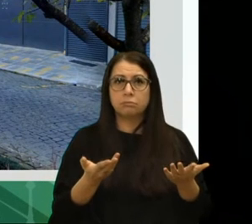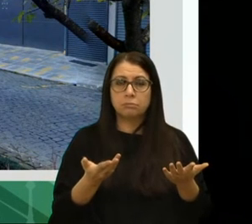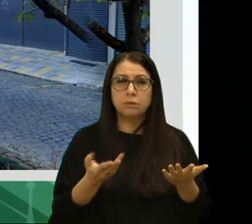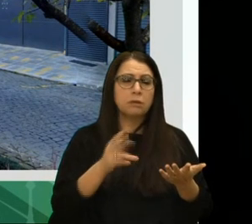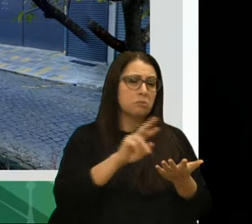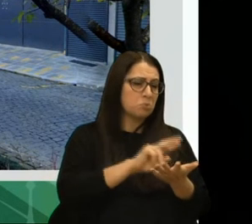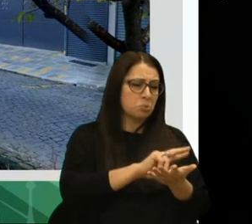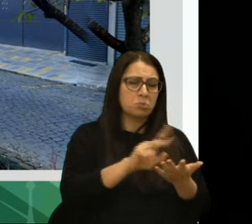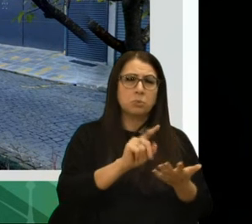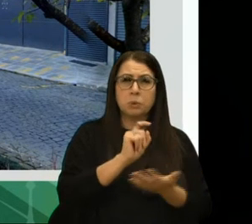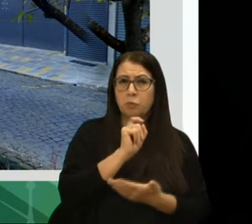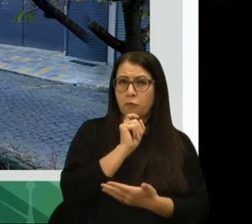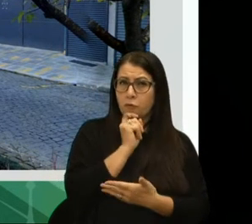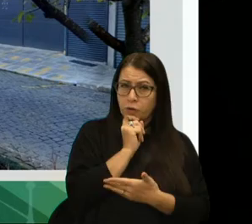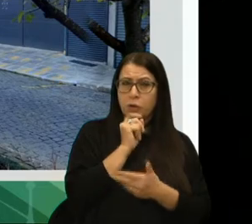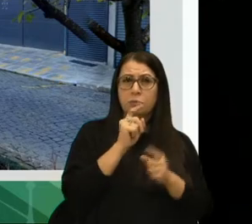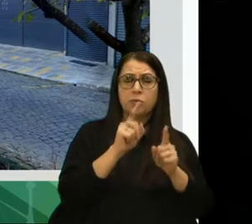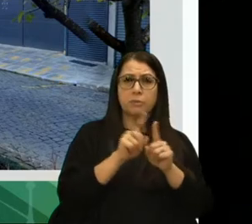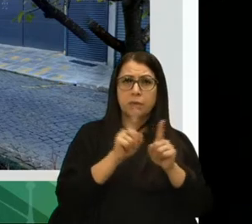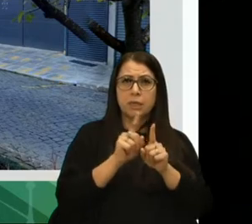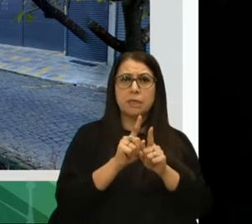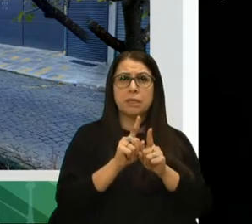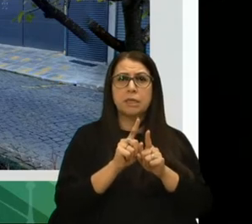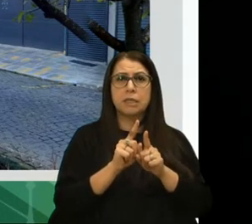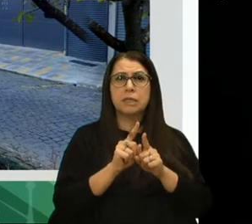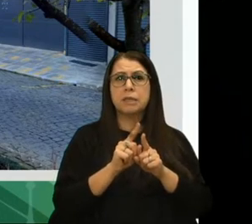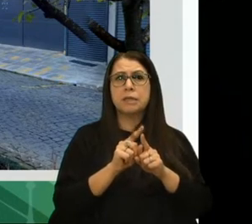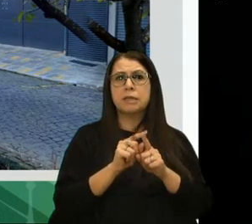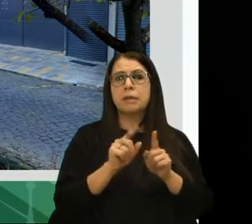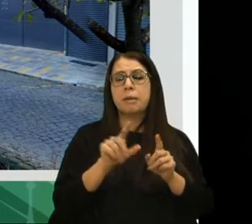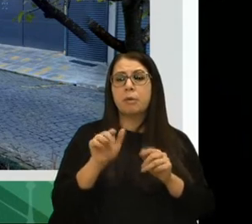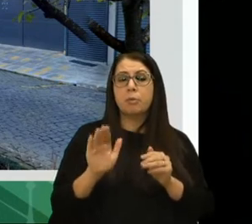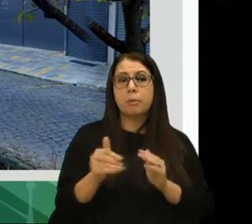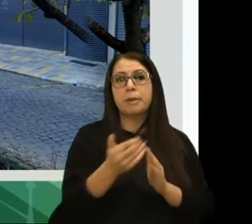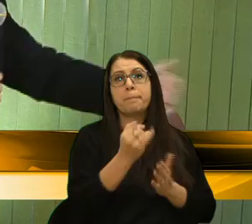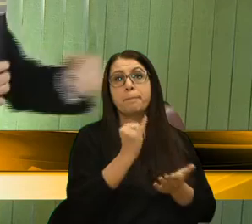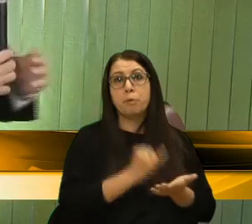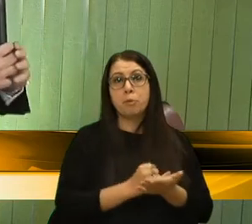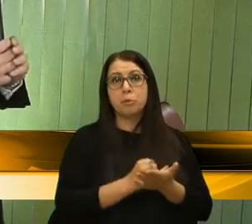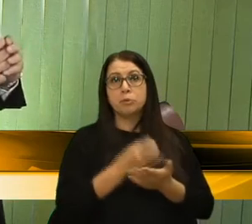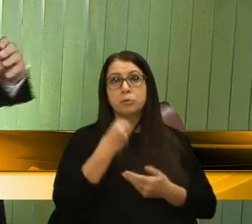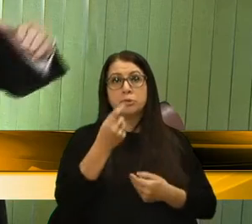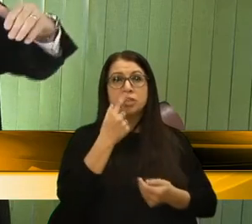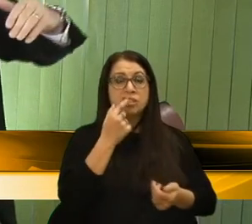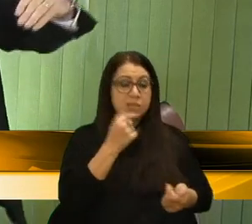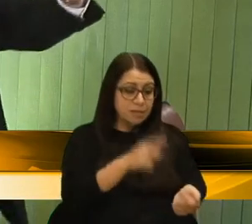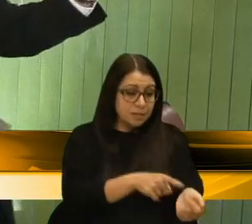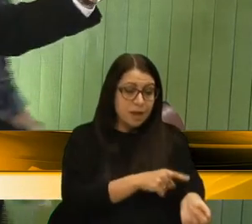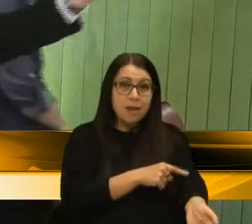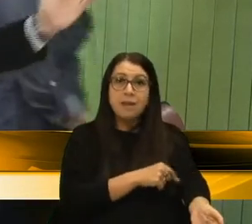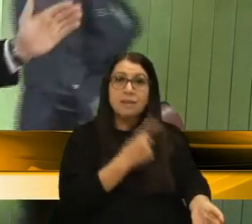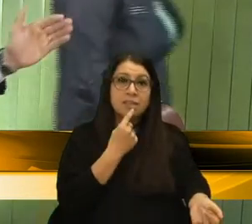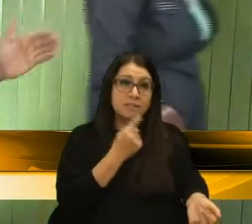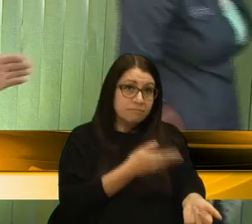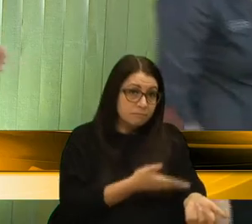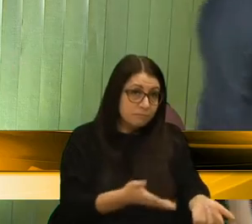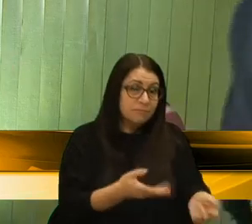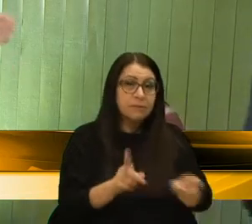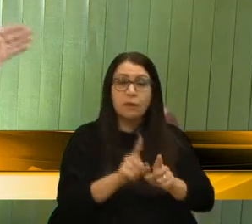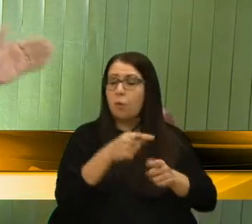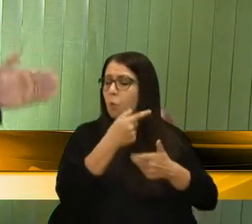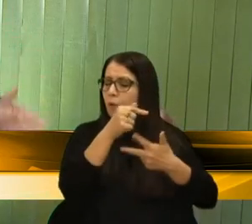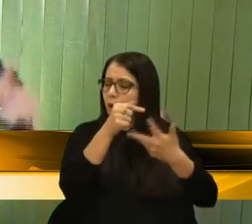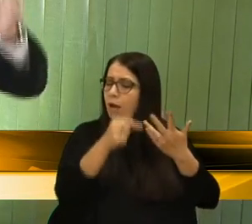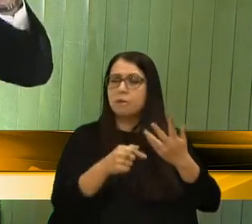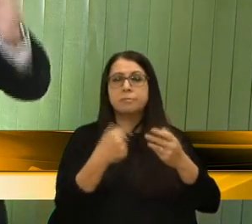enfim, de inverno, arrecadação de tributos, doação de sangue, enfim, tantas outras situações que nós